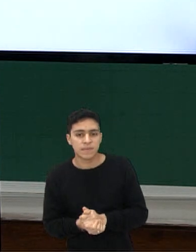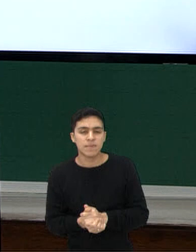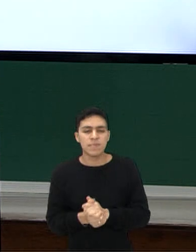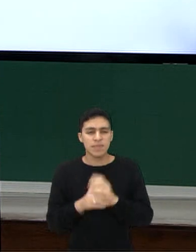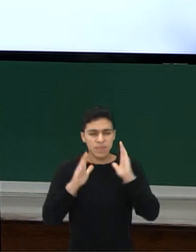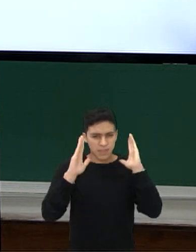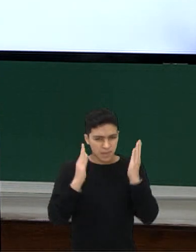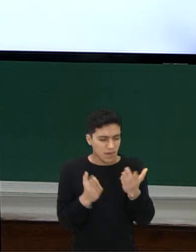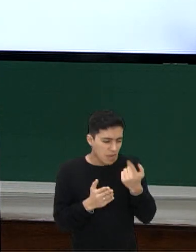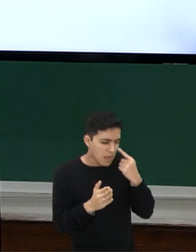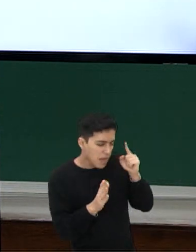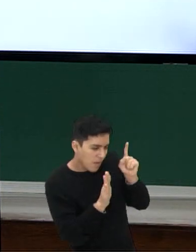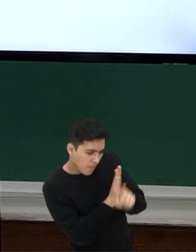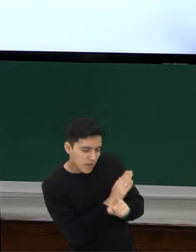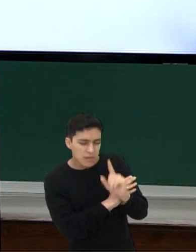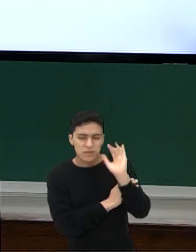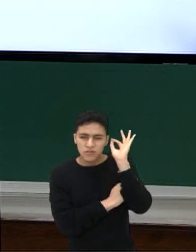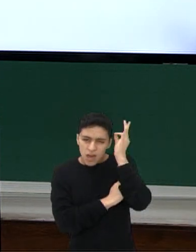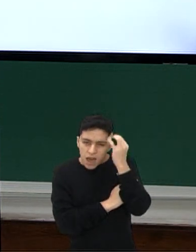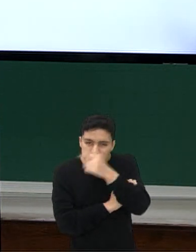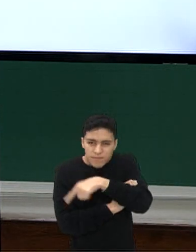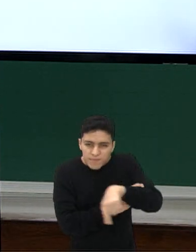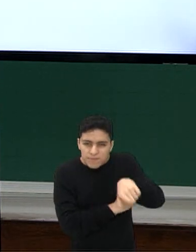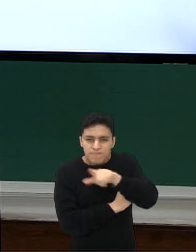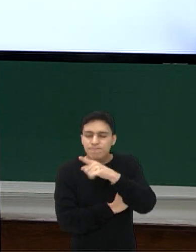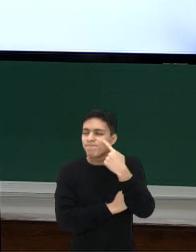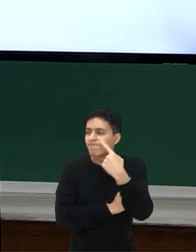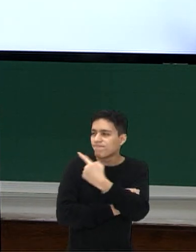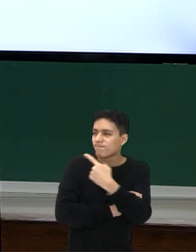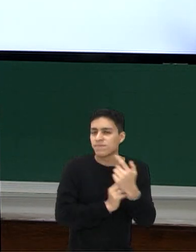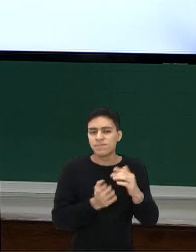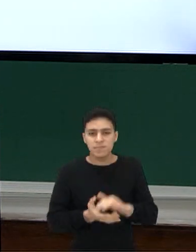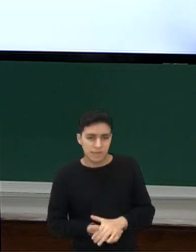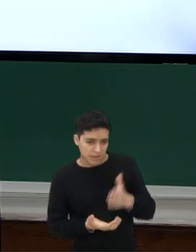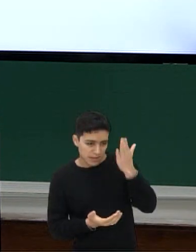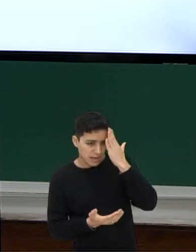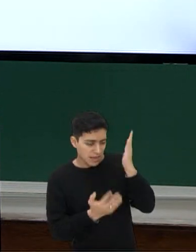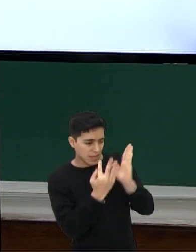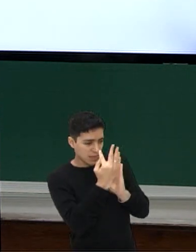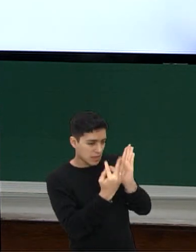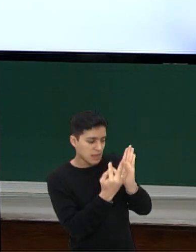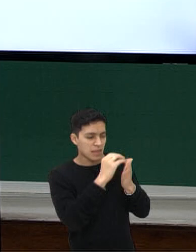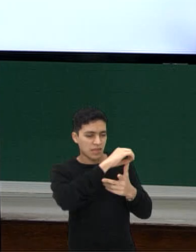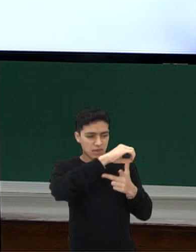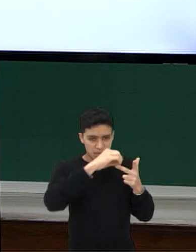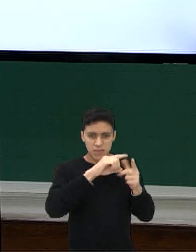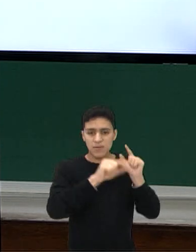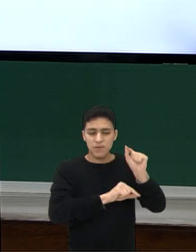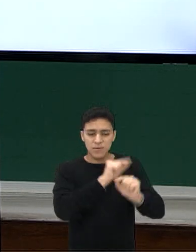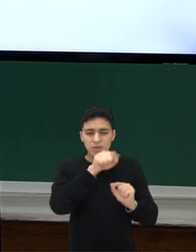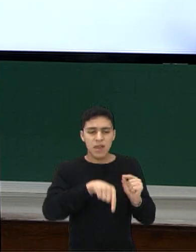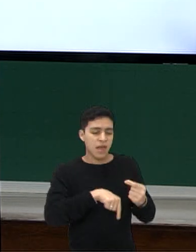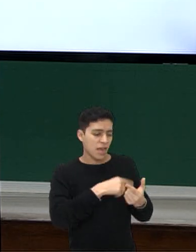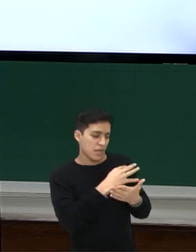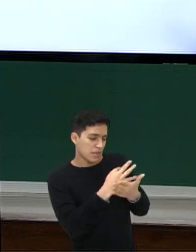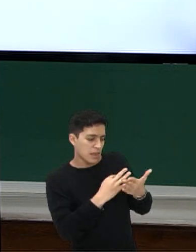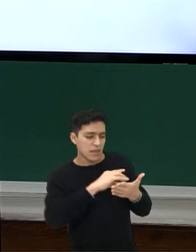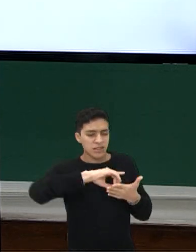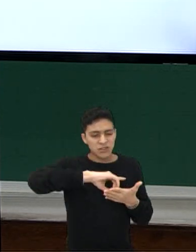Tenho já um quiz logo de cara para você, né? Você sabe que o texto do Enem ali é o texto